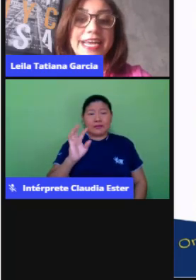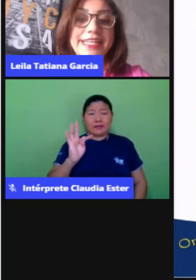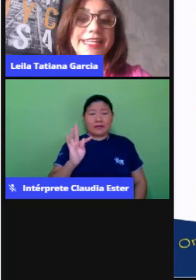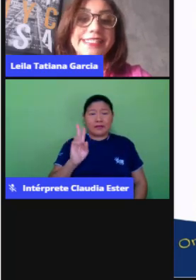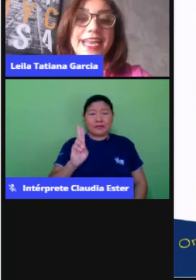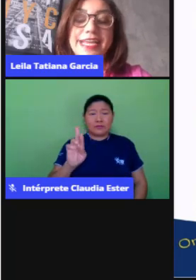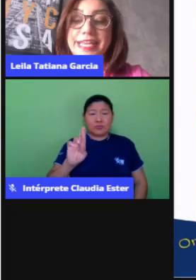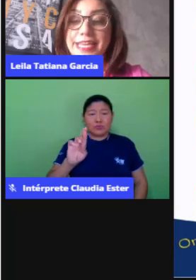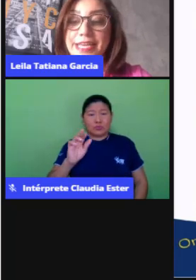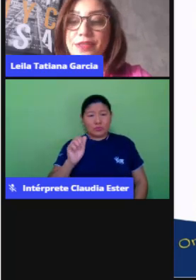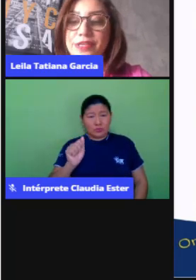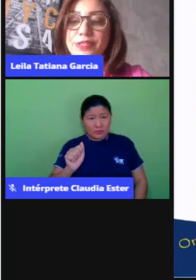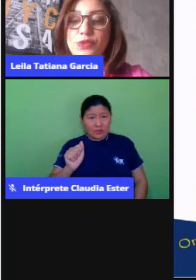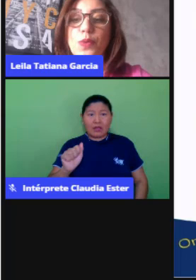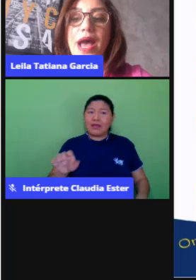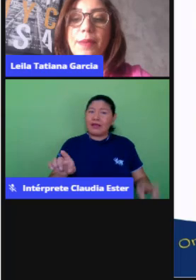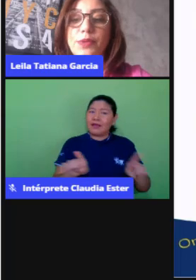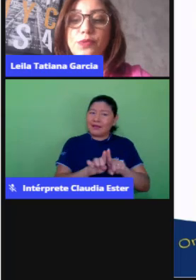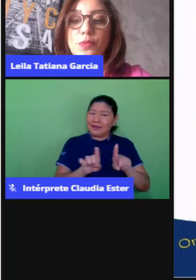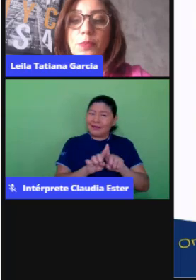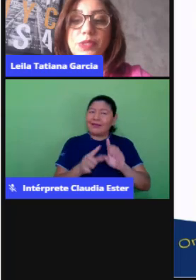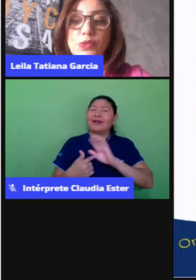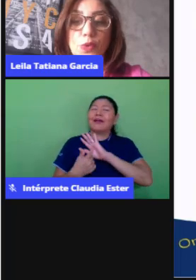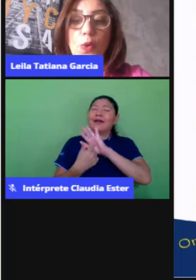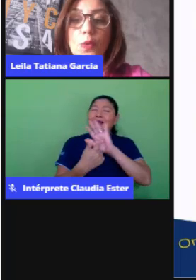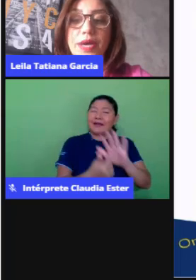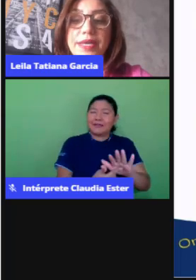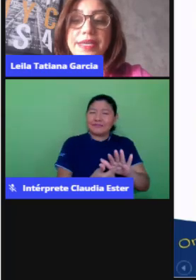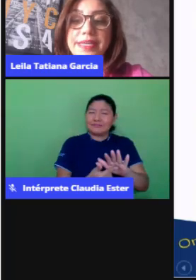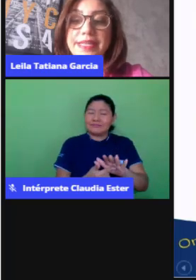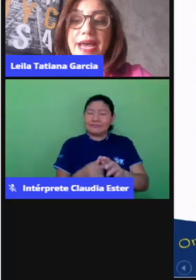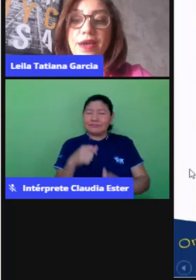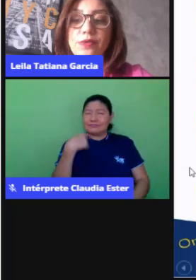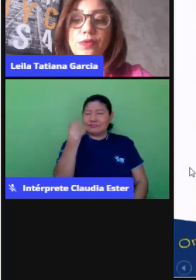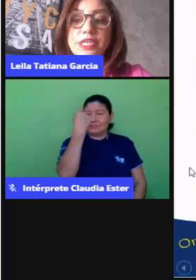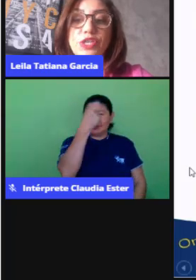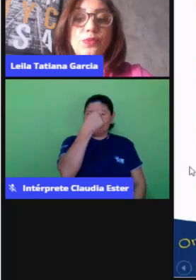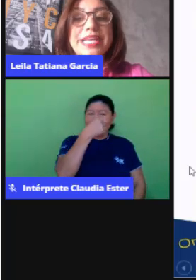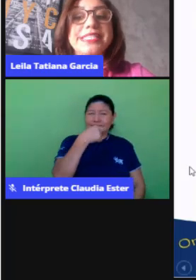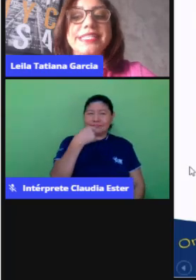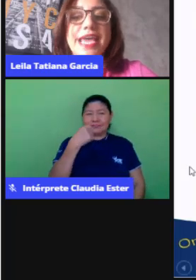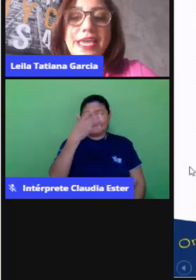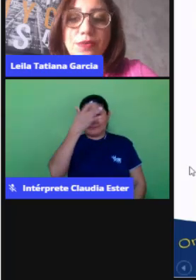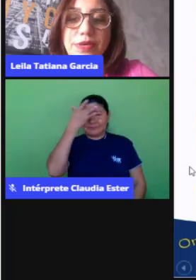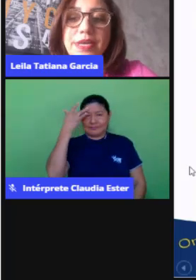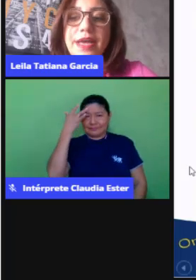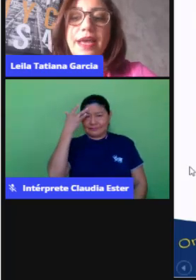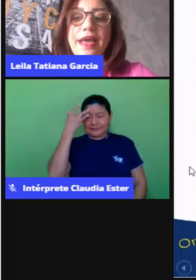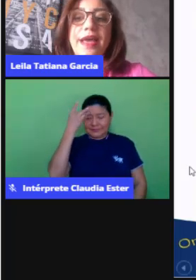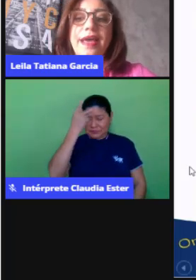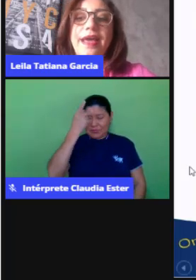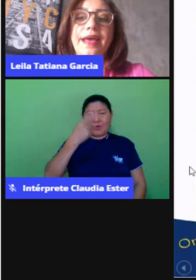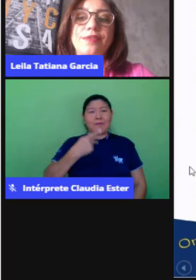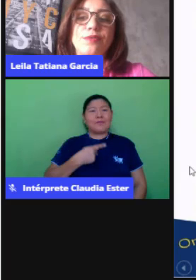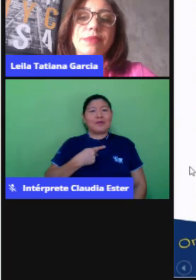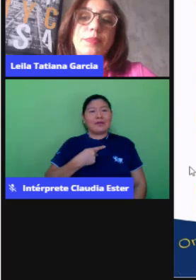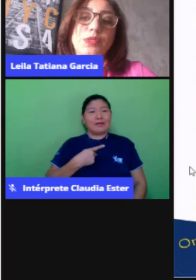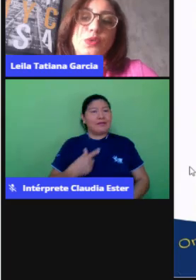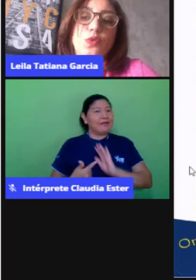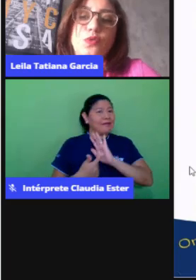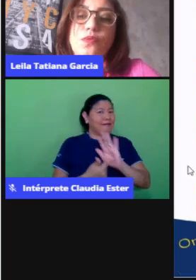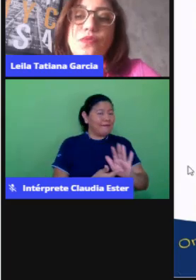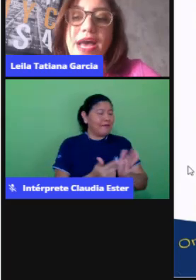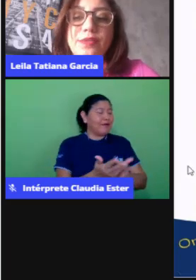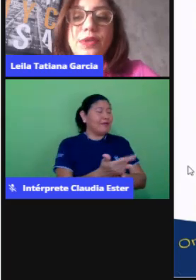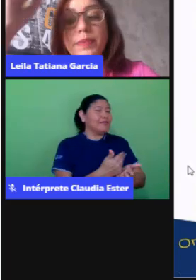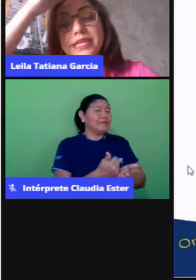né, das características, do hábito de uma pessoa, tá? Ou seja, é um desenho de uma